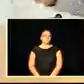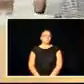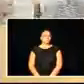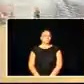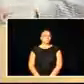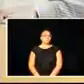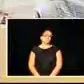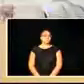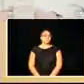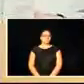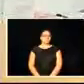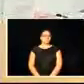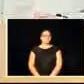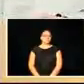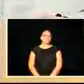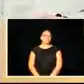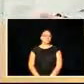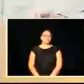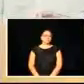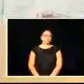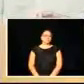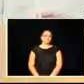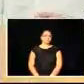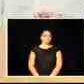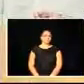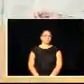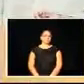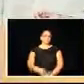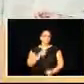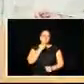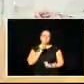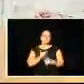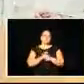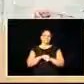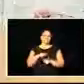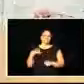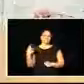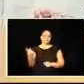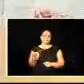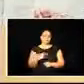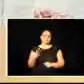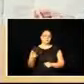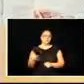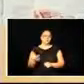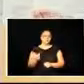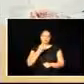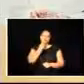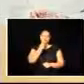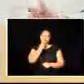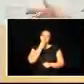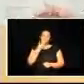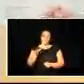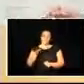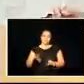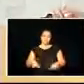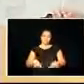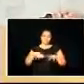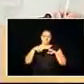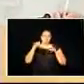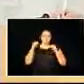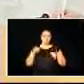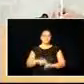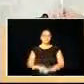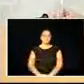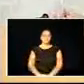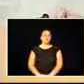Som. Saiu? Ok. Boa noite a todos e uma boa sessão. Vereador Alexandre